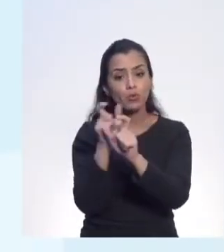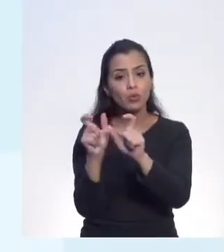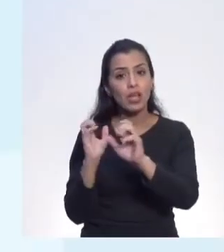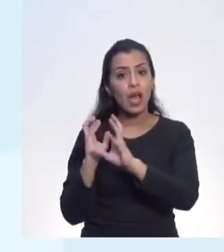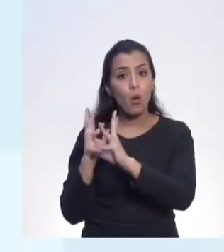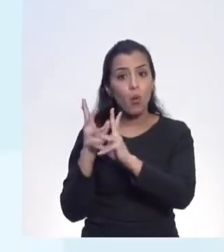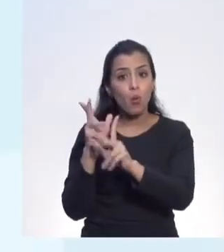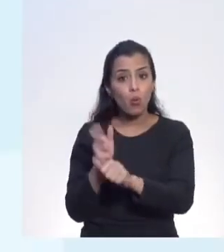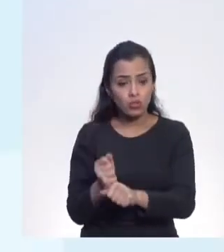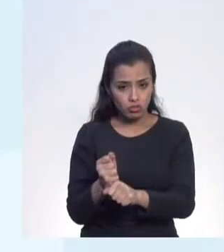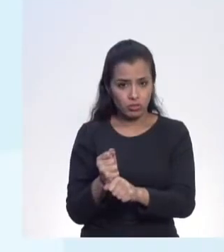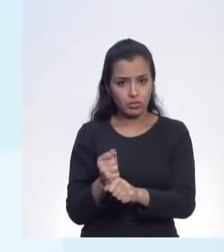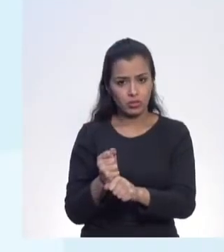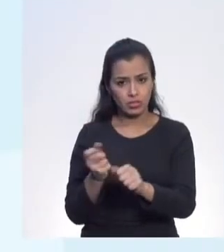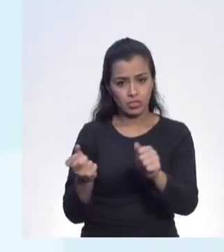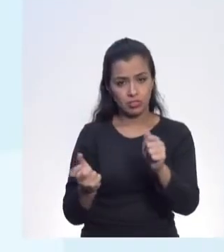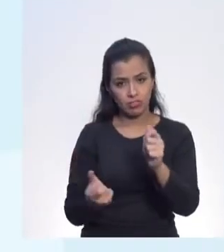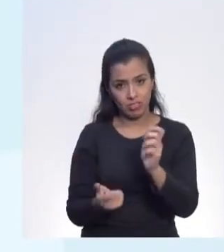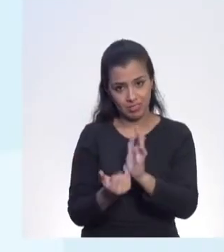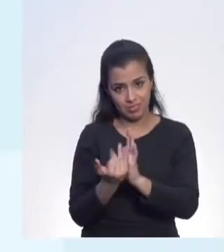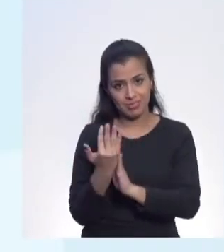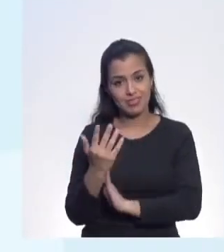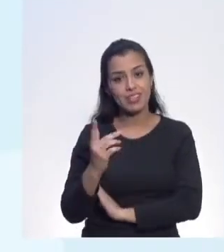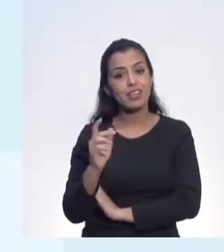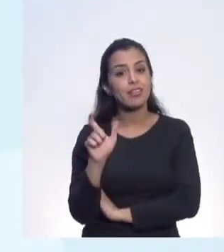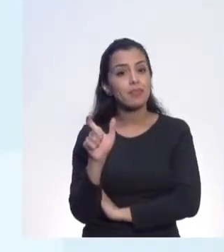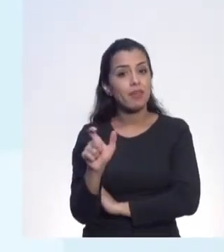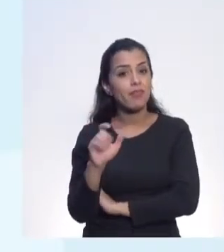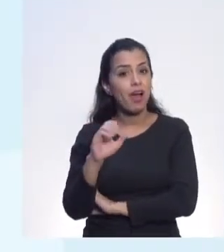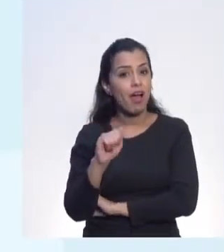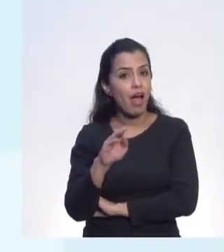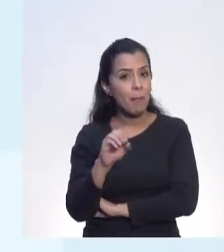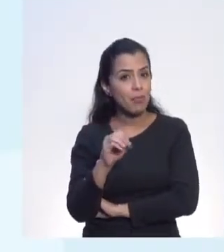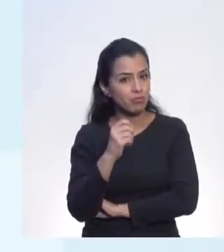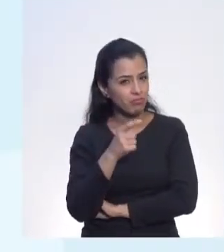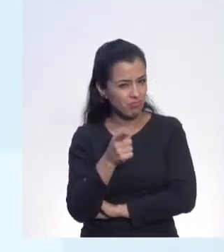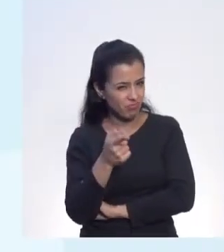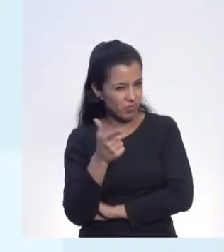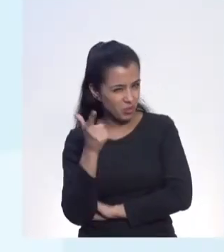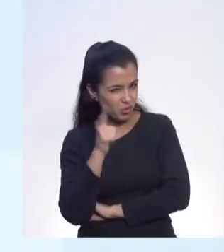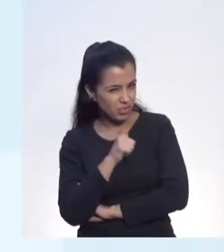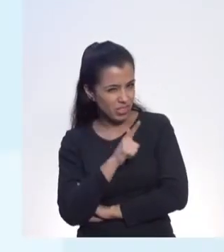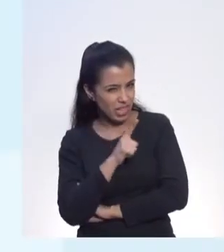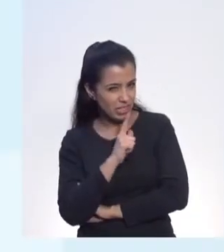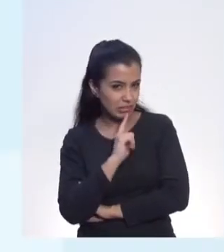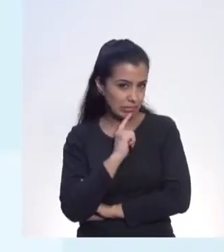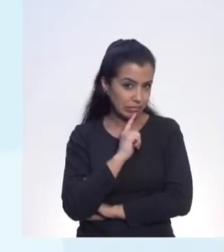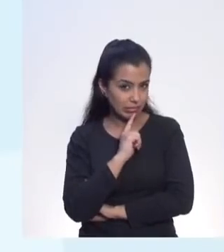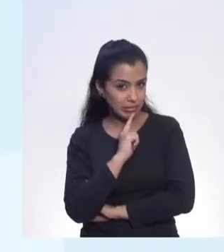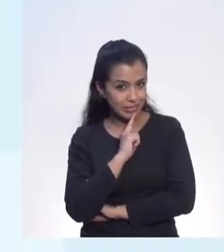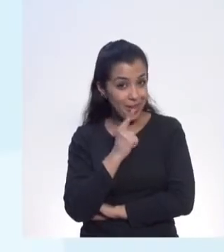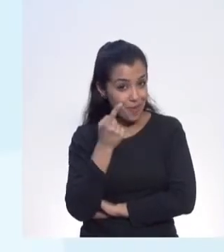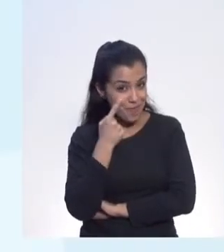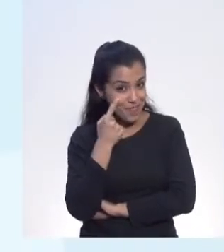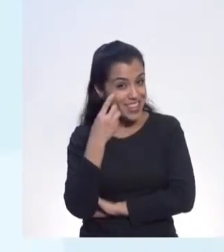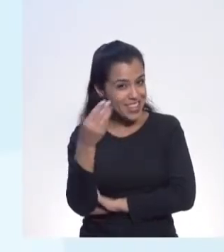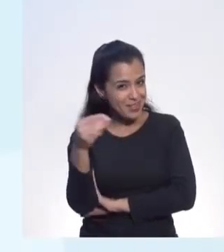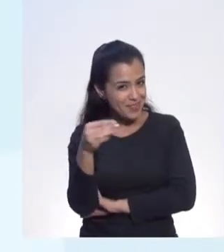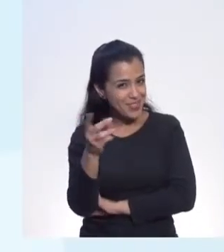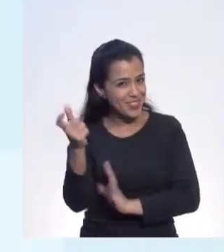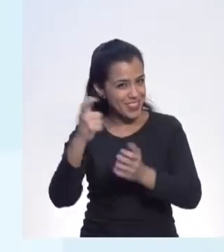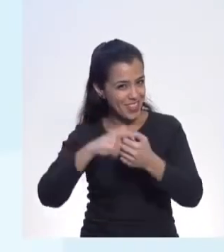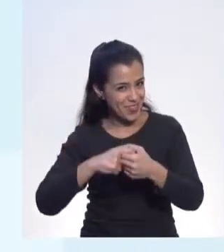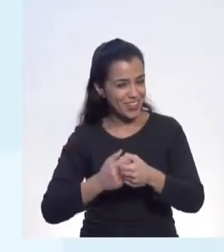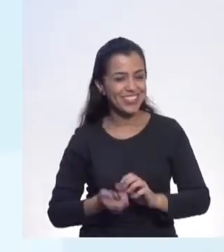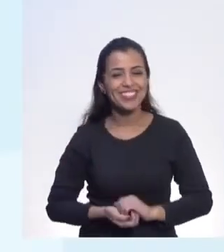de anagramas da palavra cabo. Será que você consegue? Consegue ou não? Vamos lá, pessoal. Daqui 3 minutos